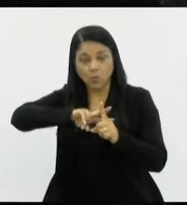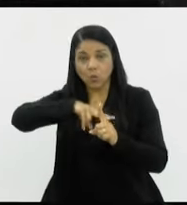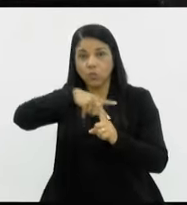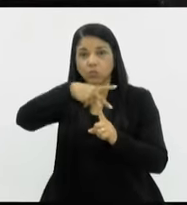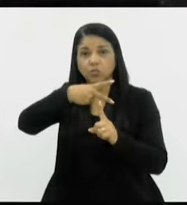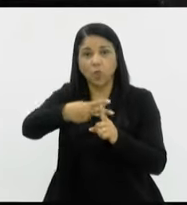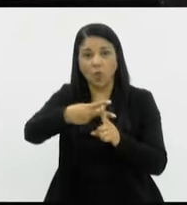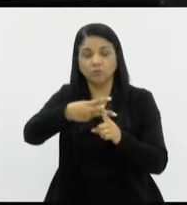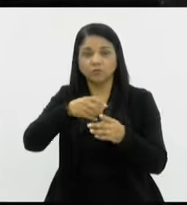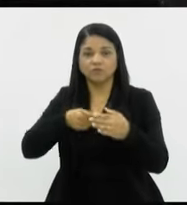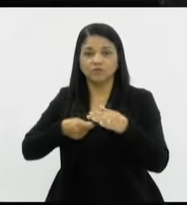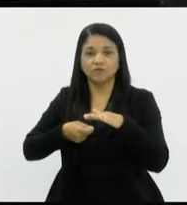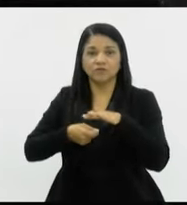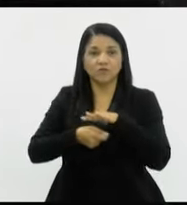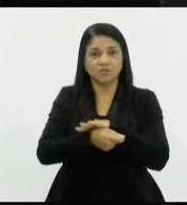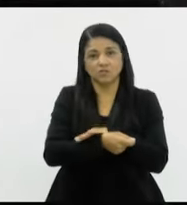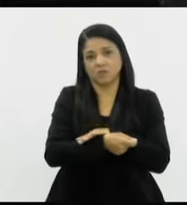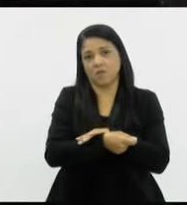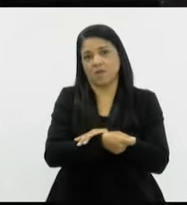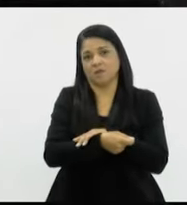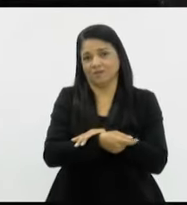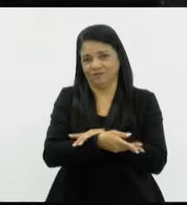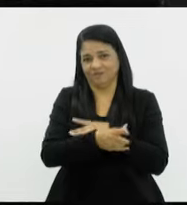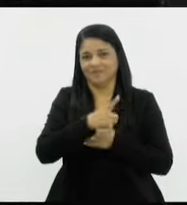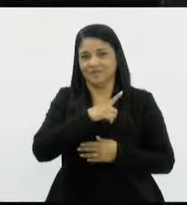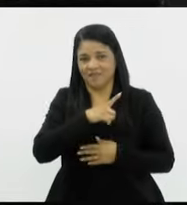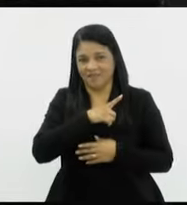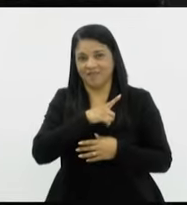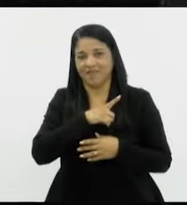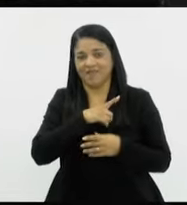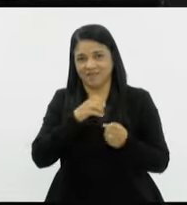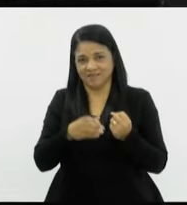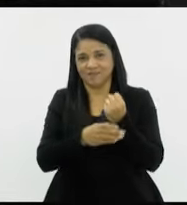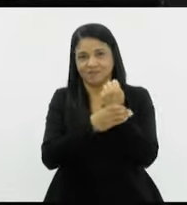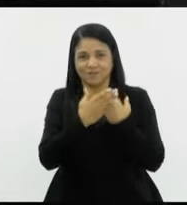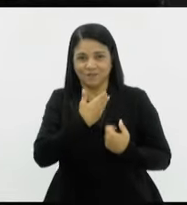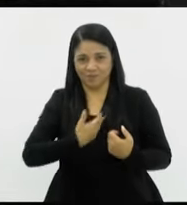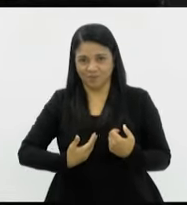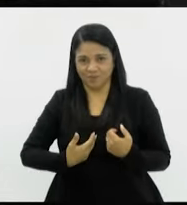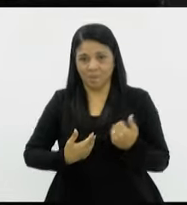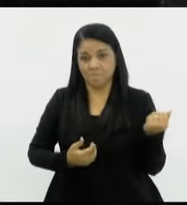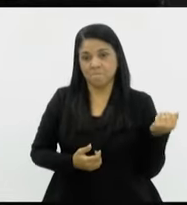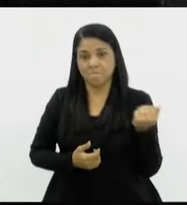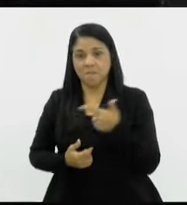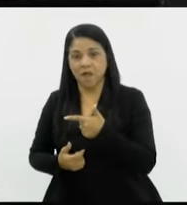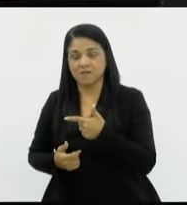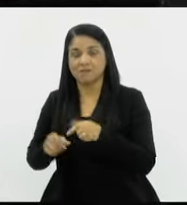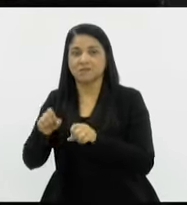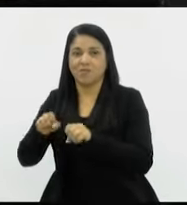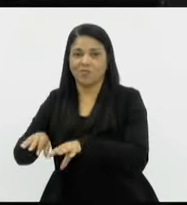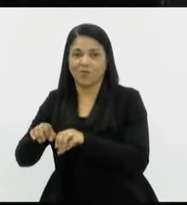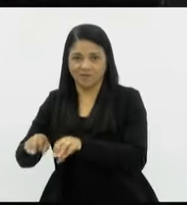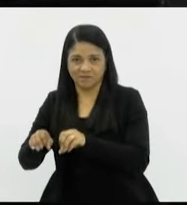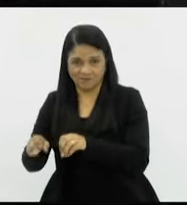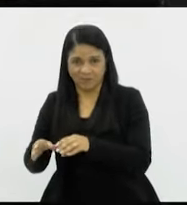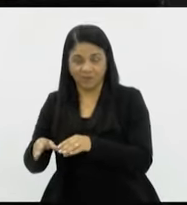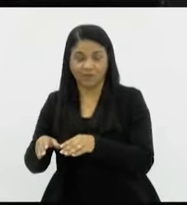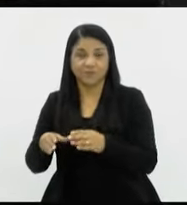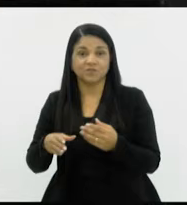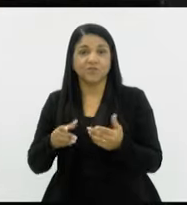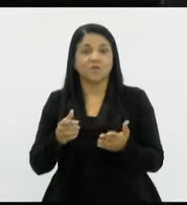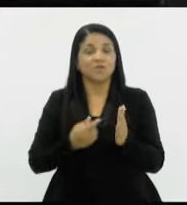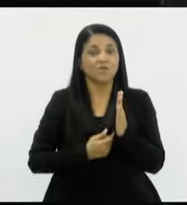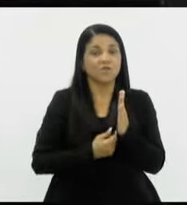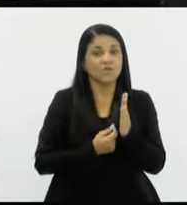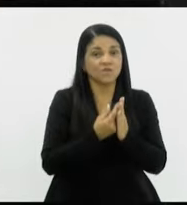do investimento direto do orçamento do Estado em educação. A previsão de orçamento para a segurança pública está